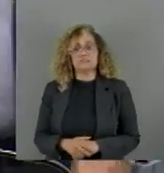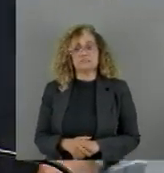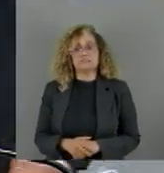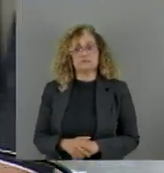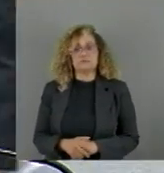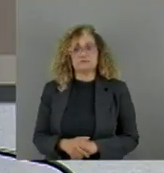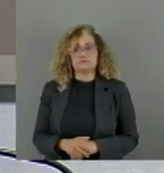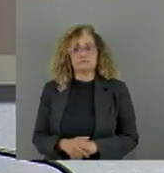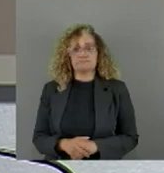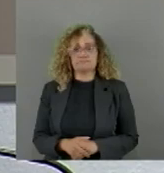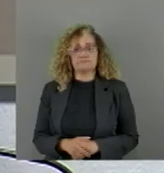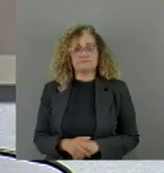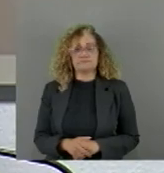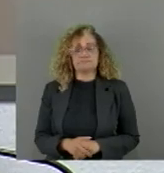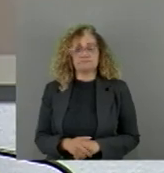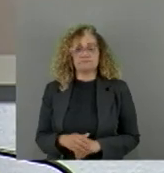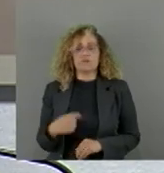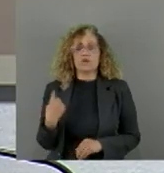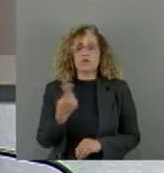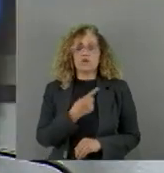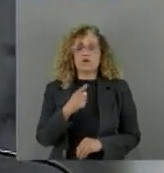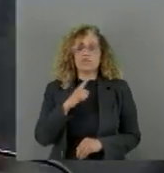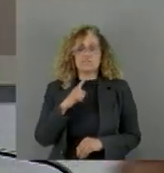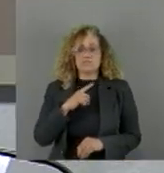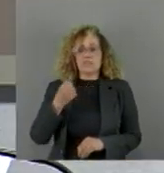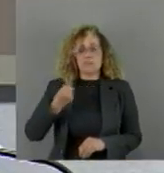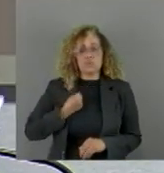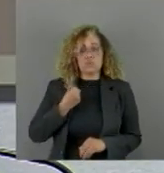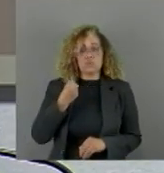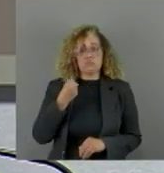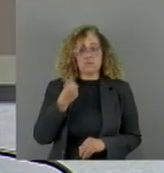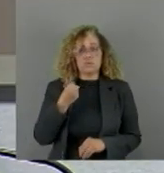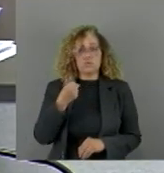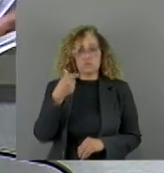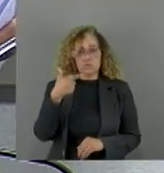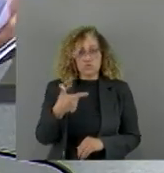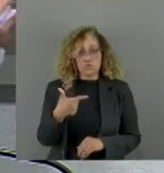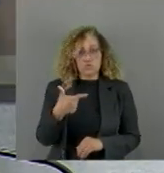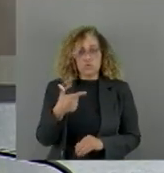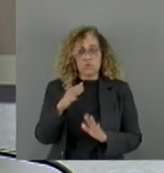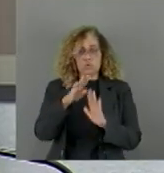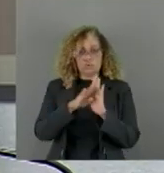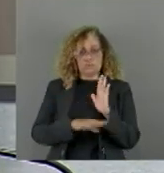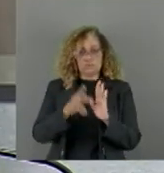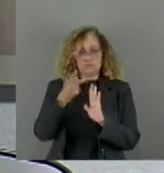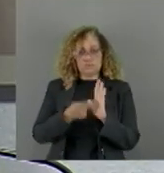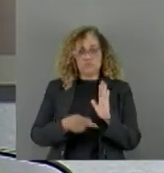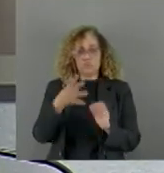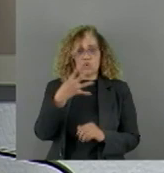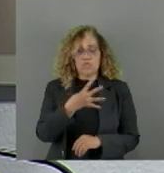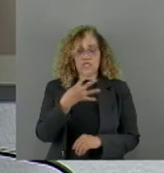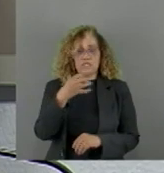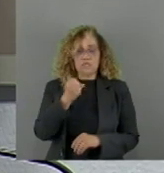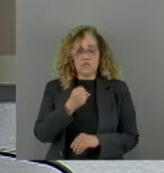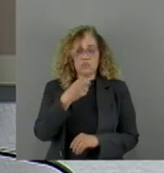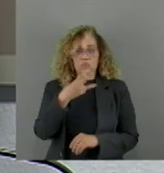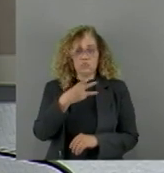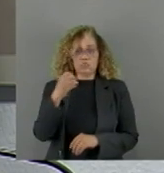Bem, nós temos aqui no item 2 da pauta o projeto de lei 4830